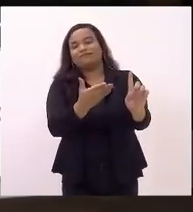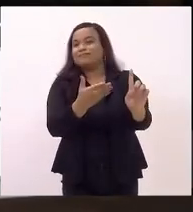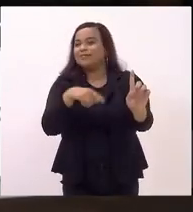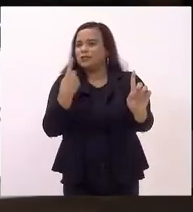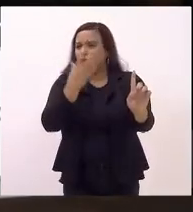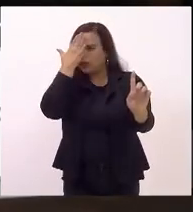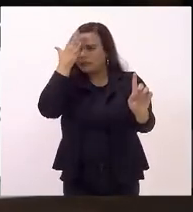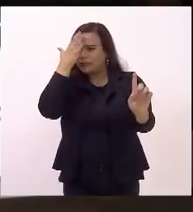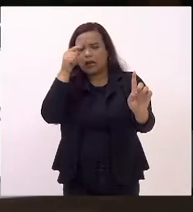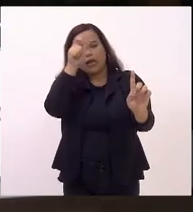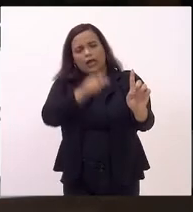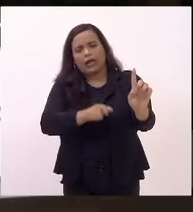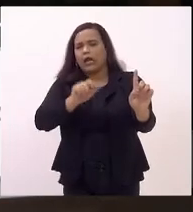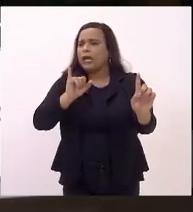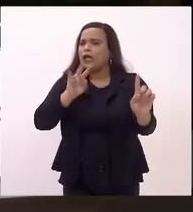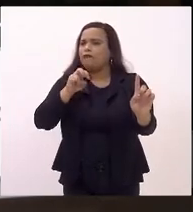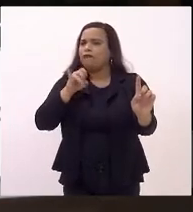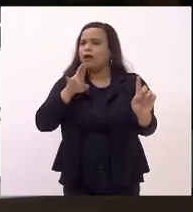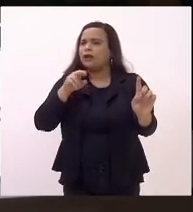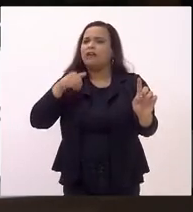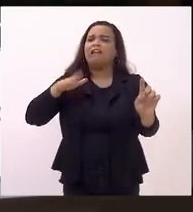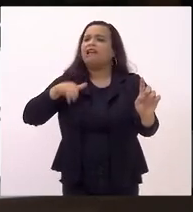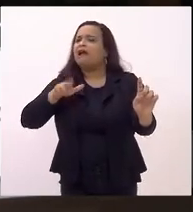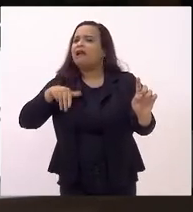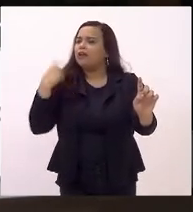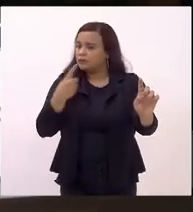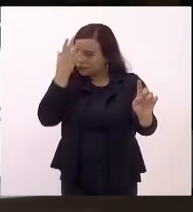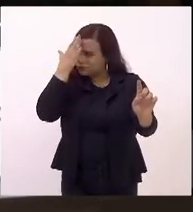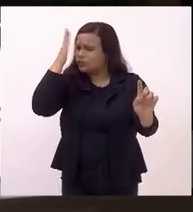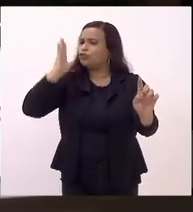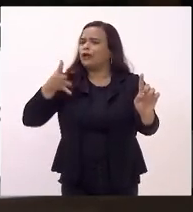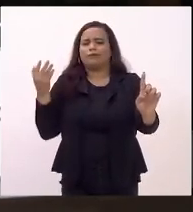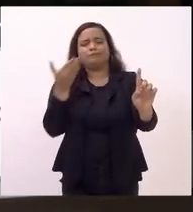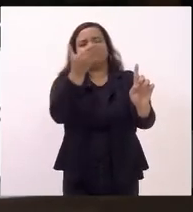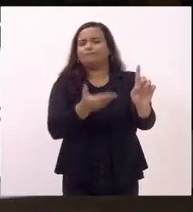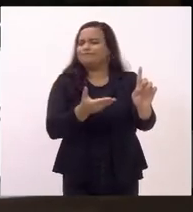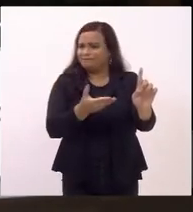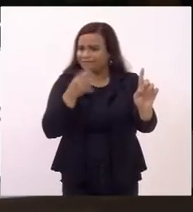o Ivanir. E eu trago